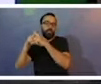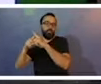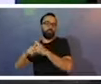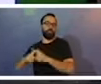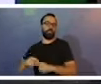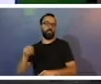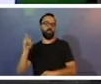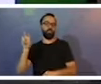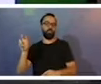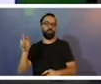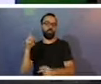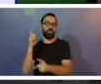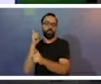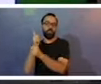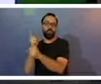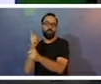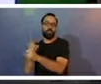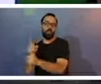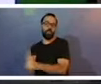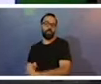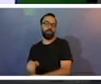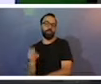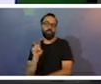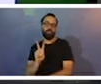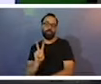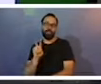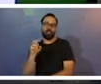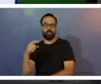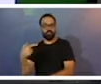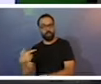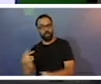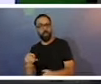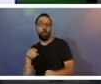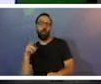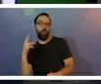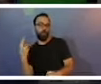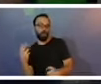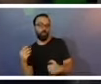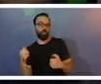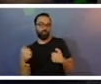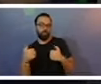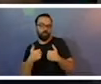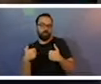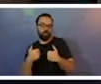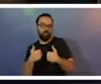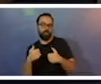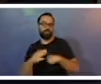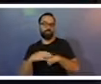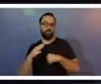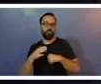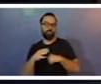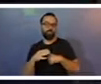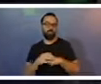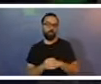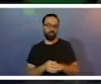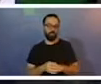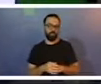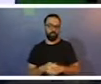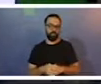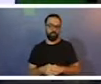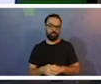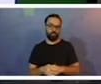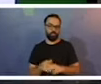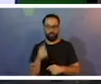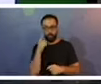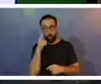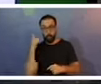para procurar o produto 27 ou o mais próximo. Lembrando que nunca pode passar. Então vamos